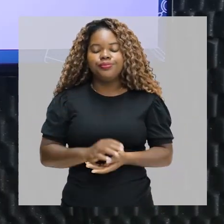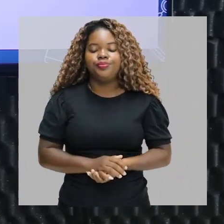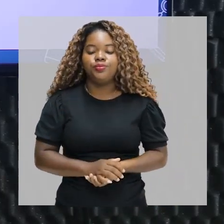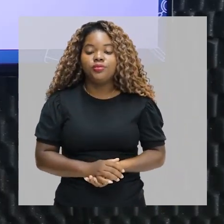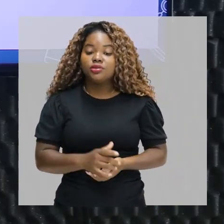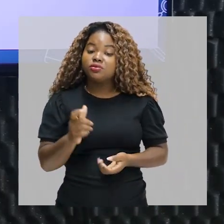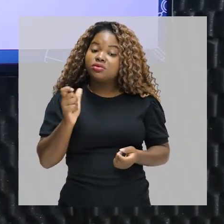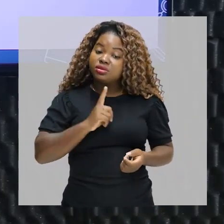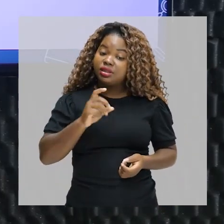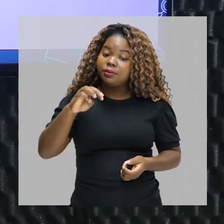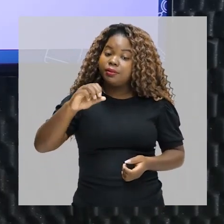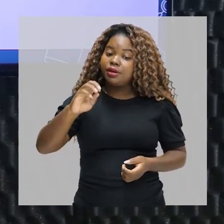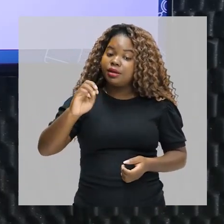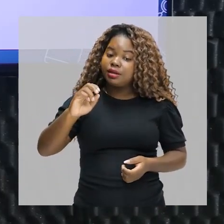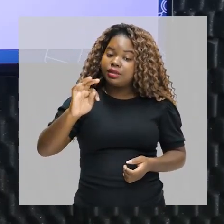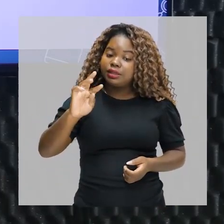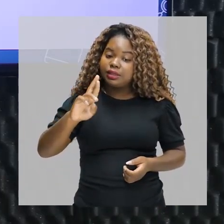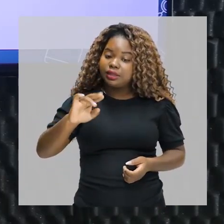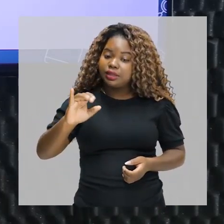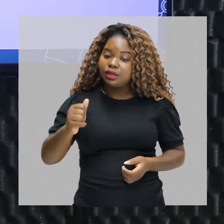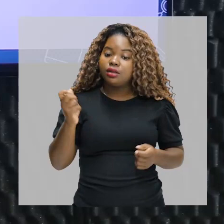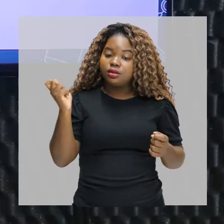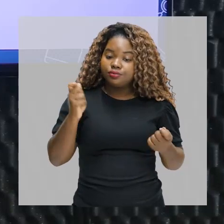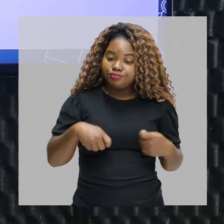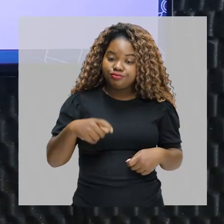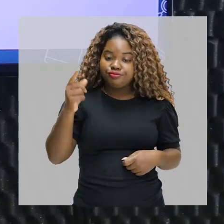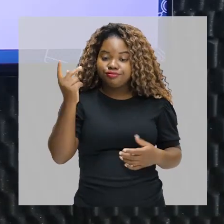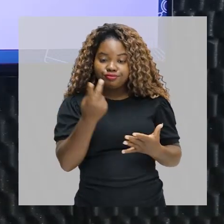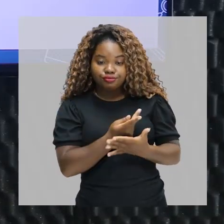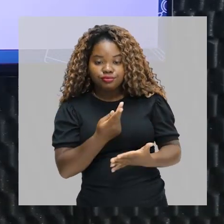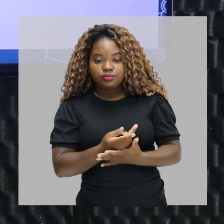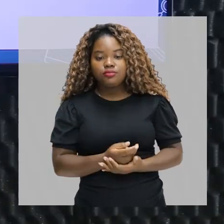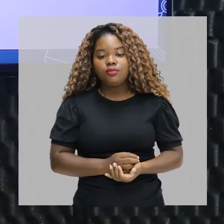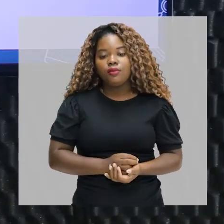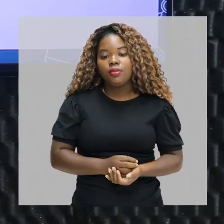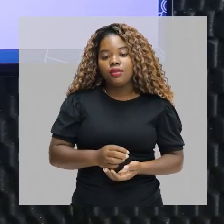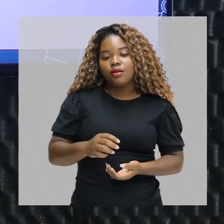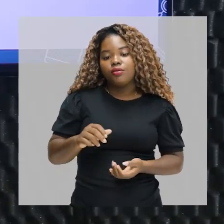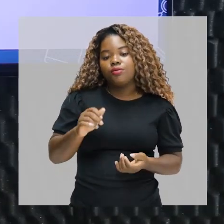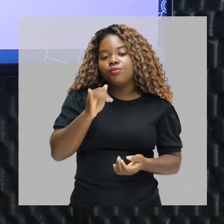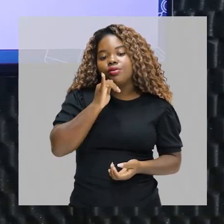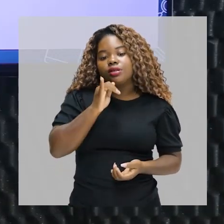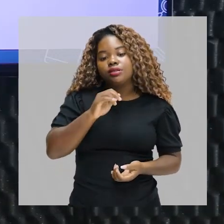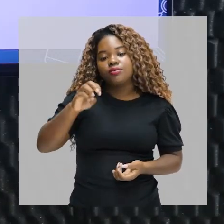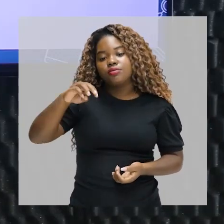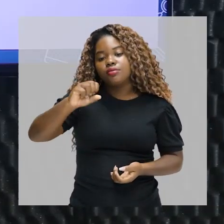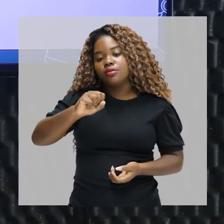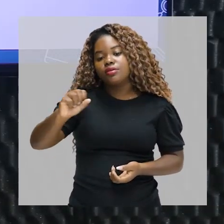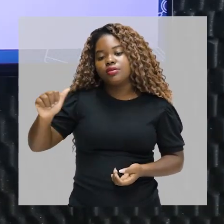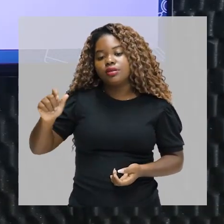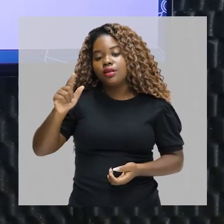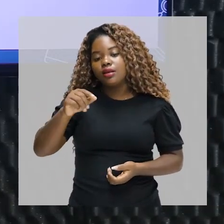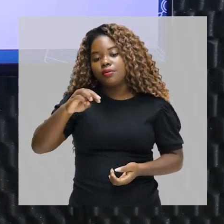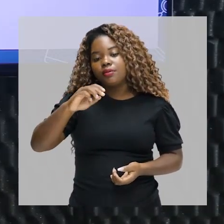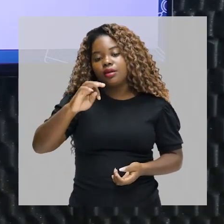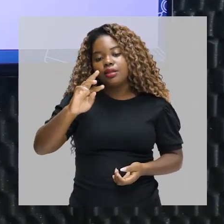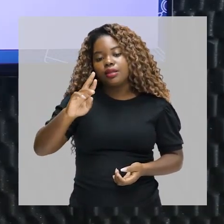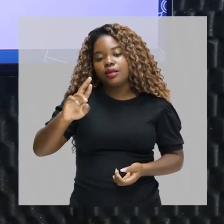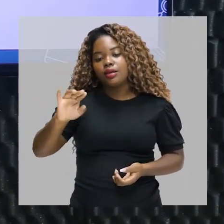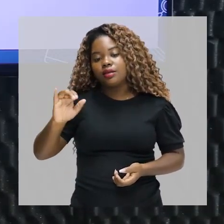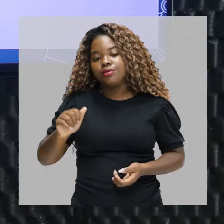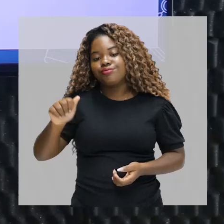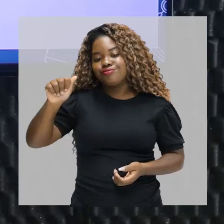onde tiver matéria, a gente já pode cancelar. Por exemplo, massa é matéria. Já pode eliminar.